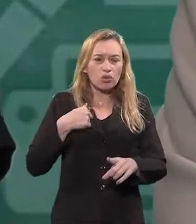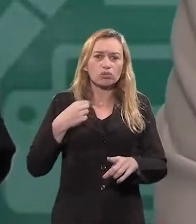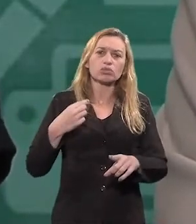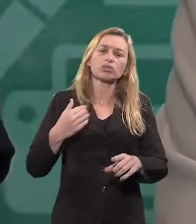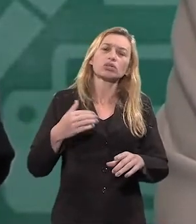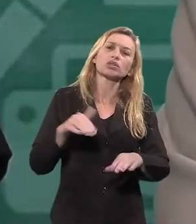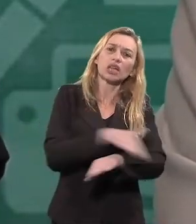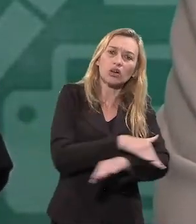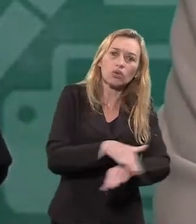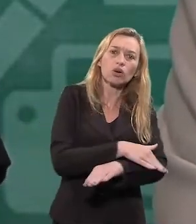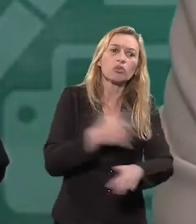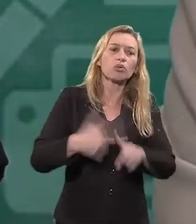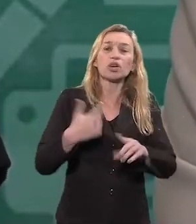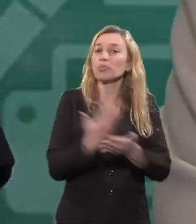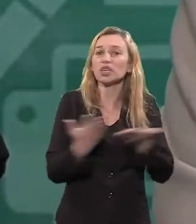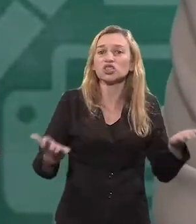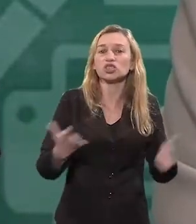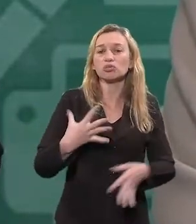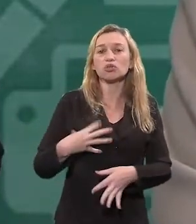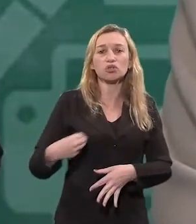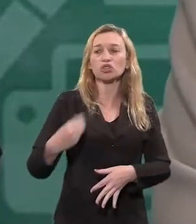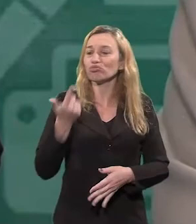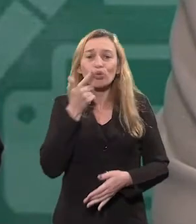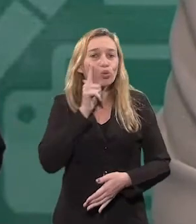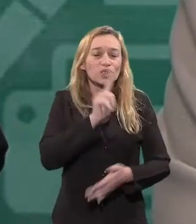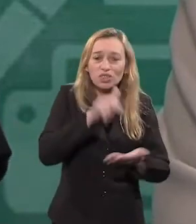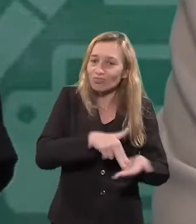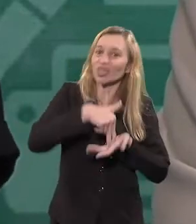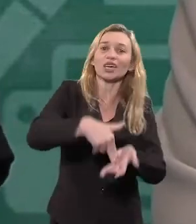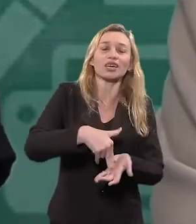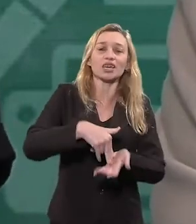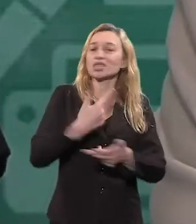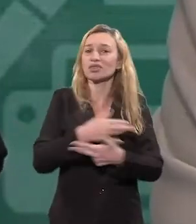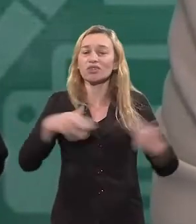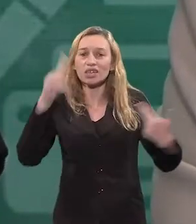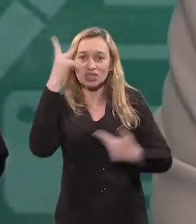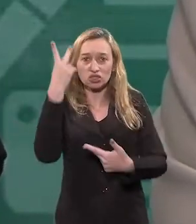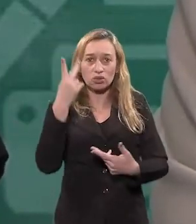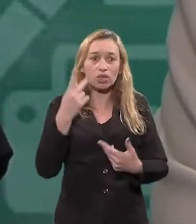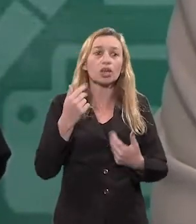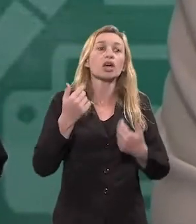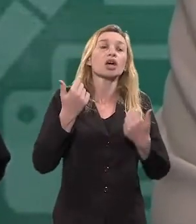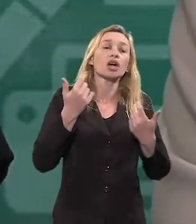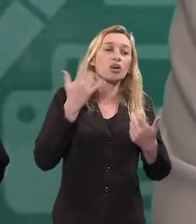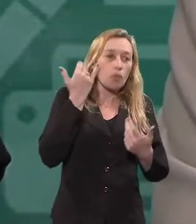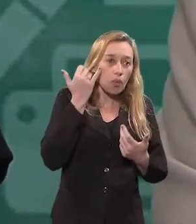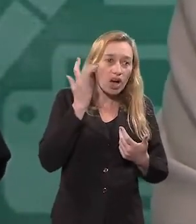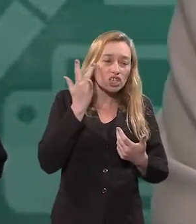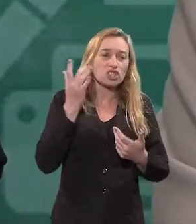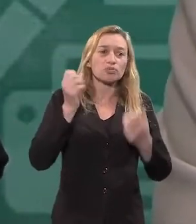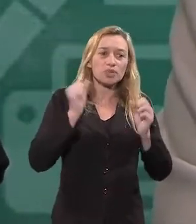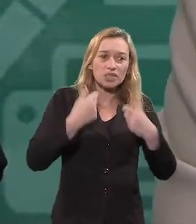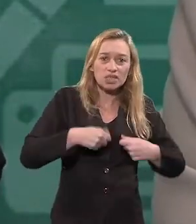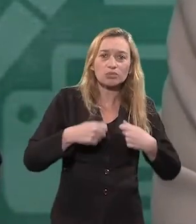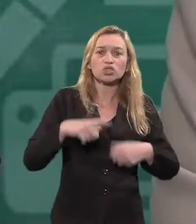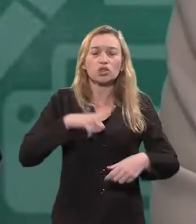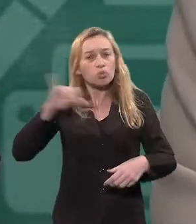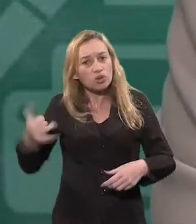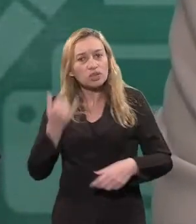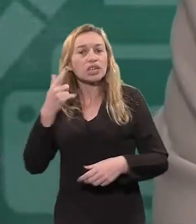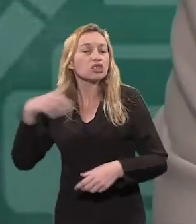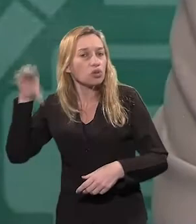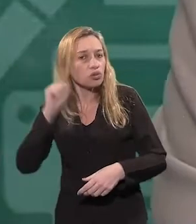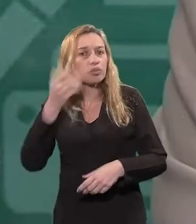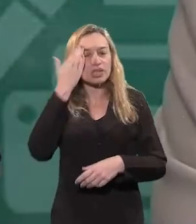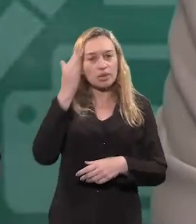rua porque eu perdi meu filho e eu não consigo me reerguer. Mas são muitas histórias, né? Então, acho que a gente ter a oportunidade de ouvir o que as pessoas em situação de rua